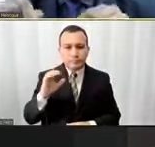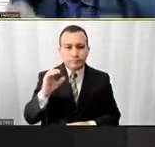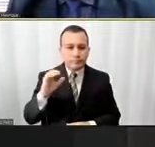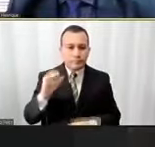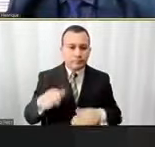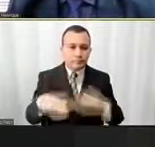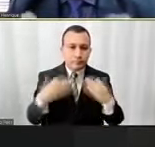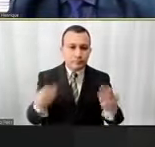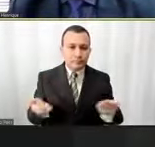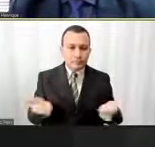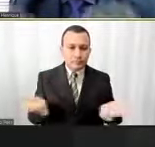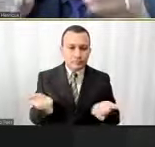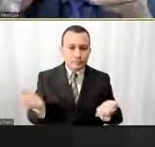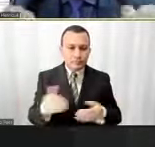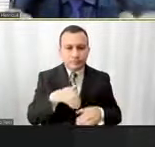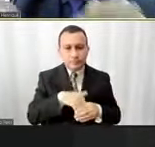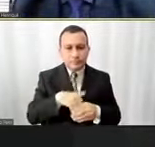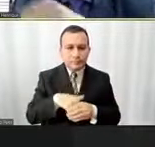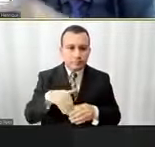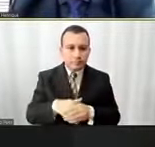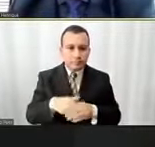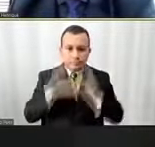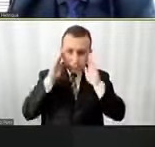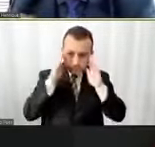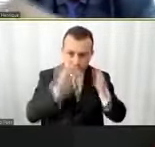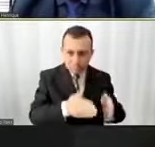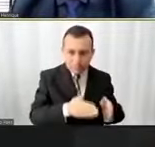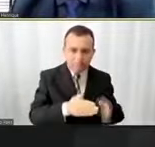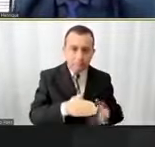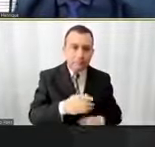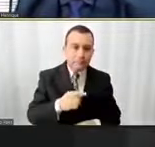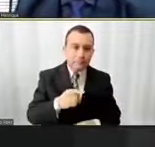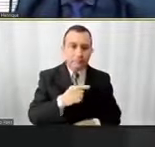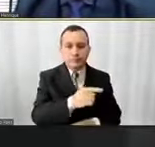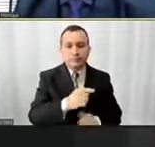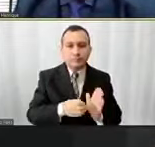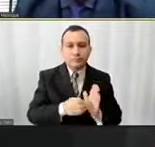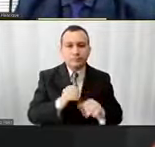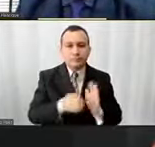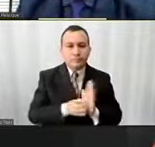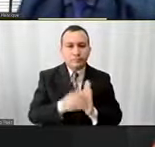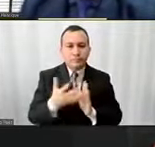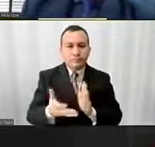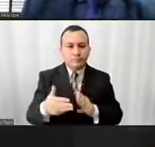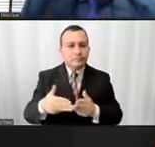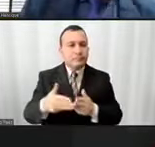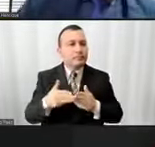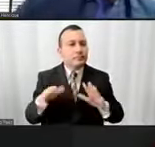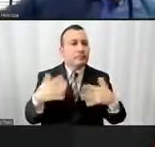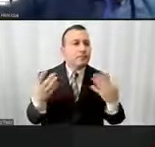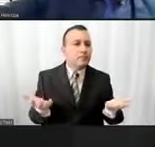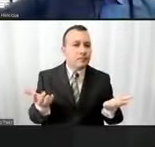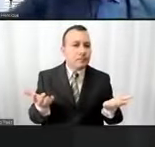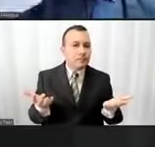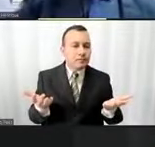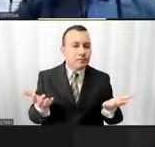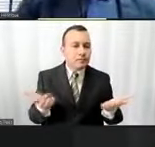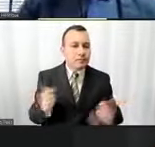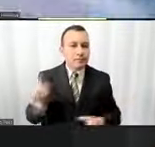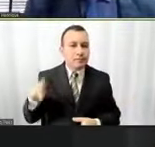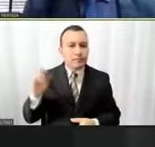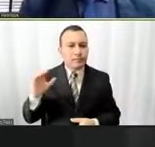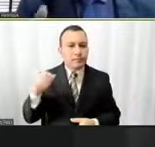a votação agora é específica para essa indicação do vereador Cássio. Qual que é a moção do presidente Cássio